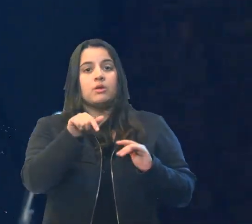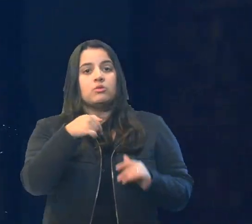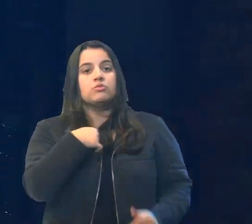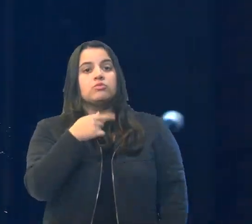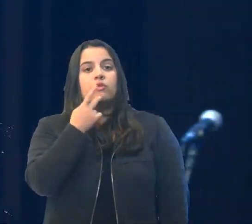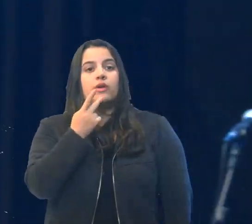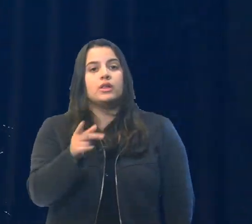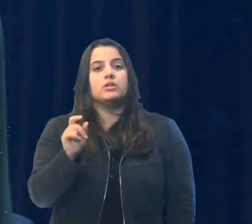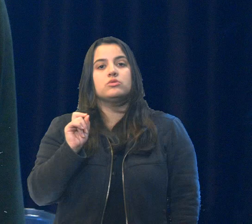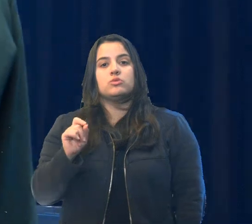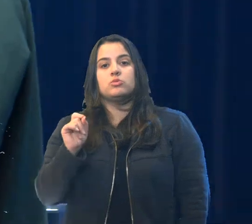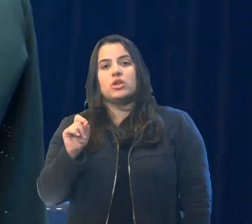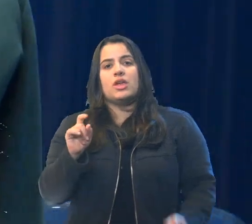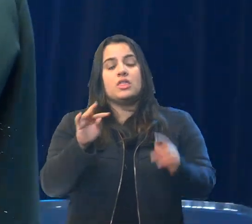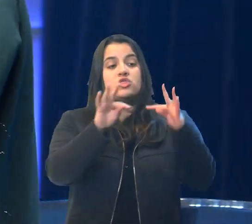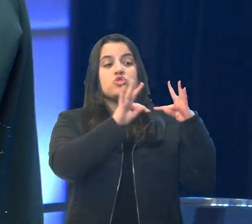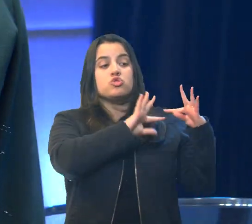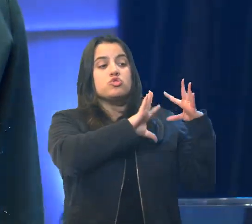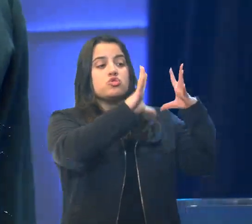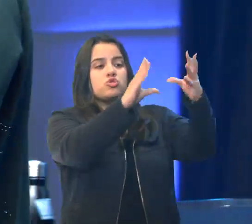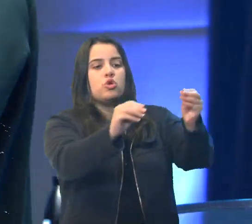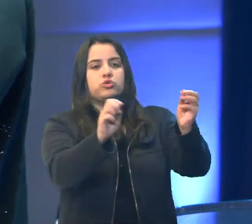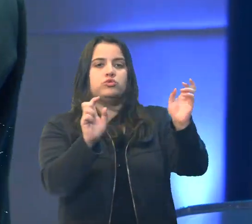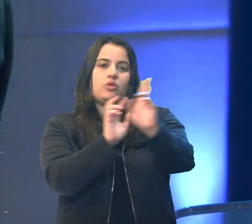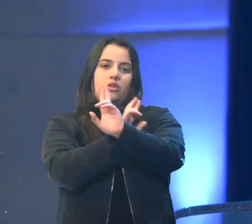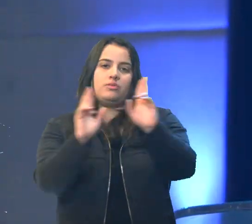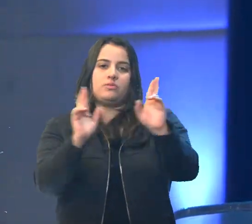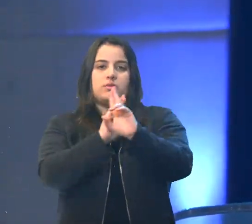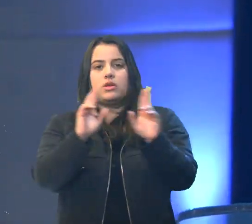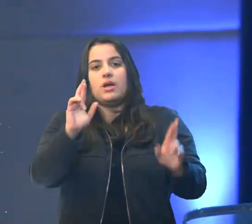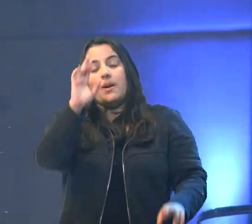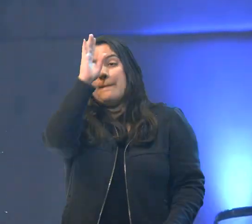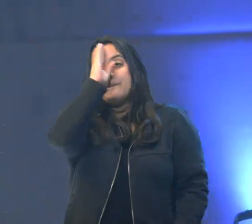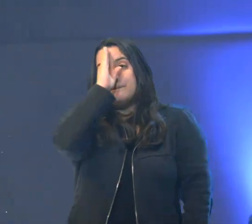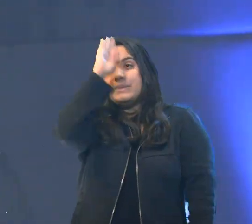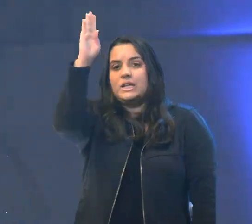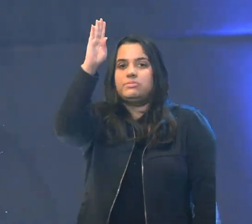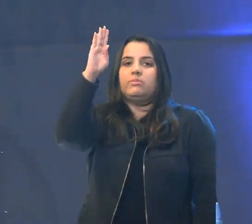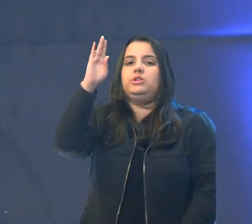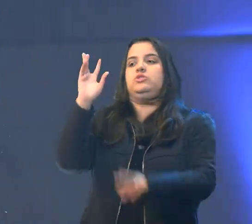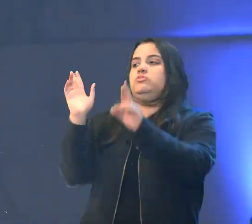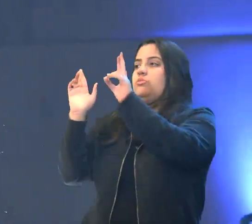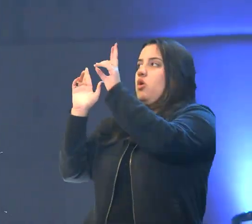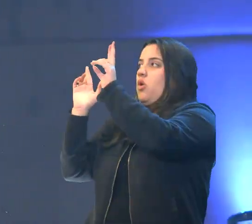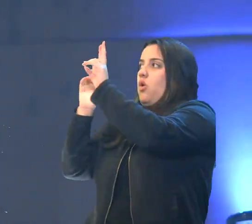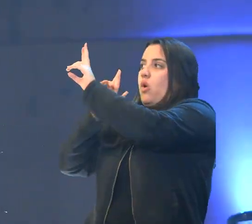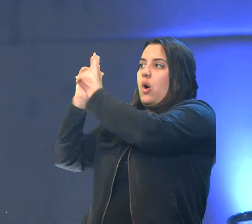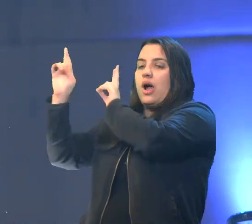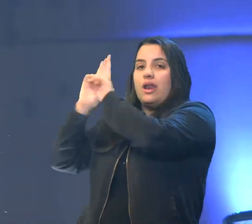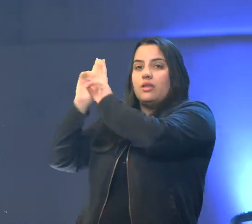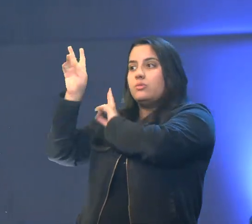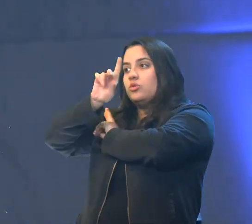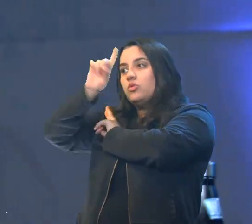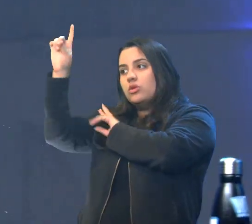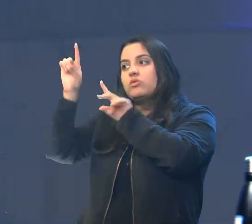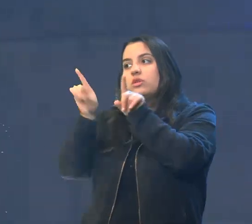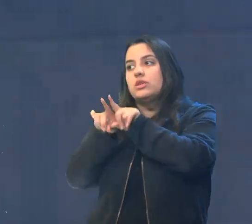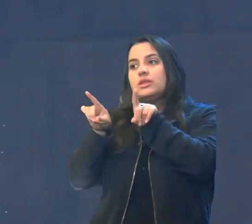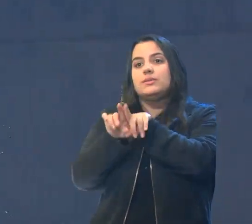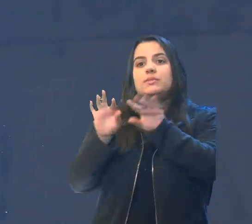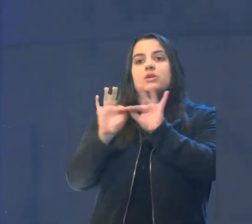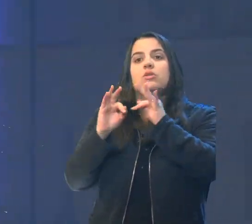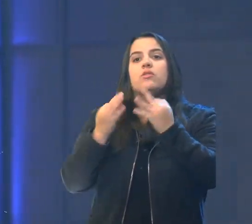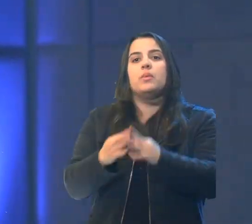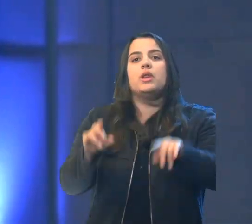falando de todos os relacionamentos, principalmente o relacionamento com Deus e com a nossa família. Quem